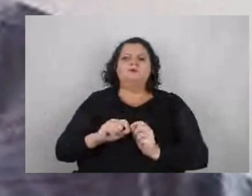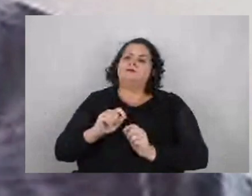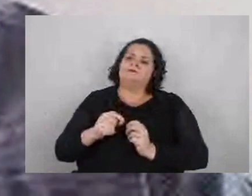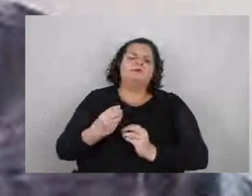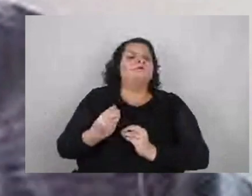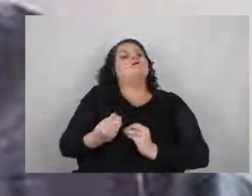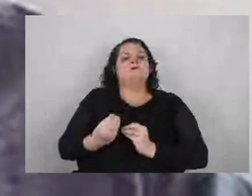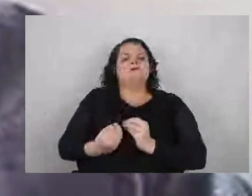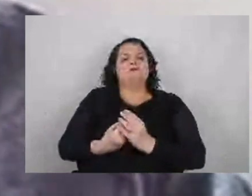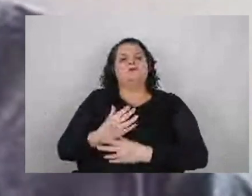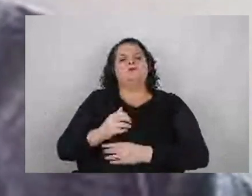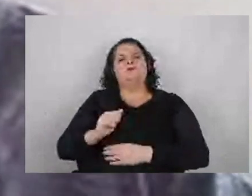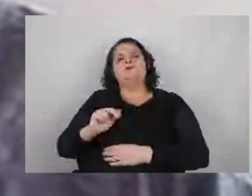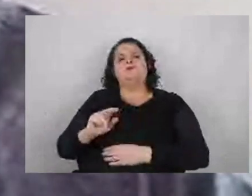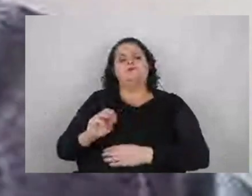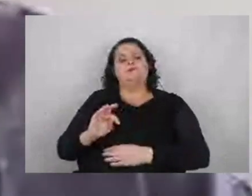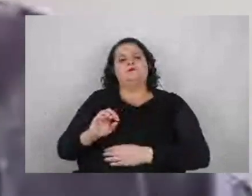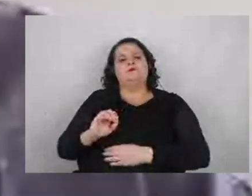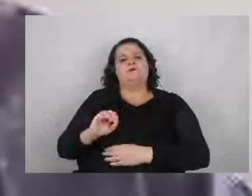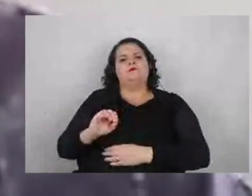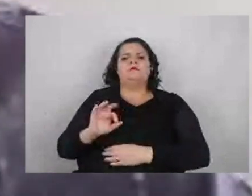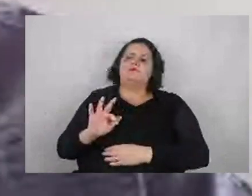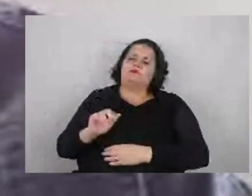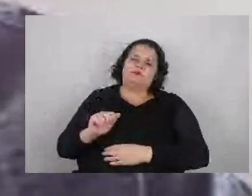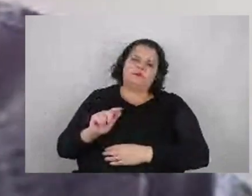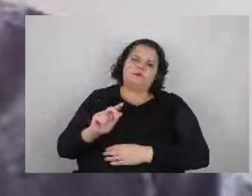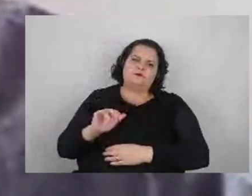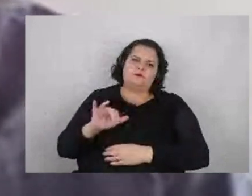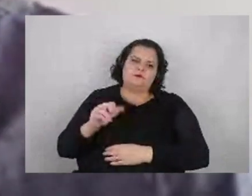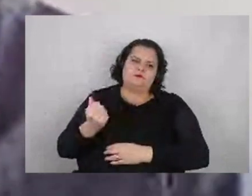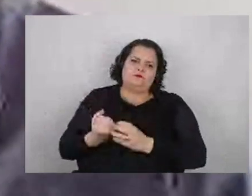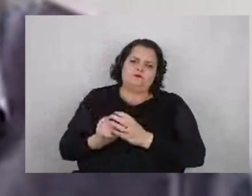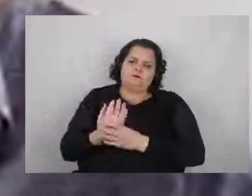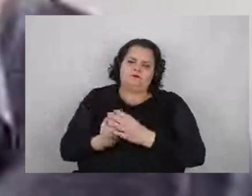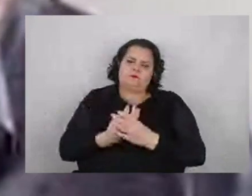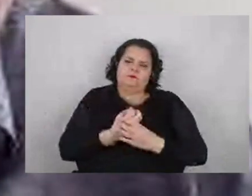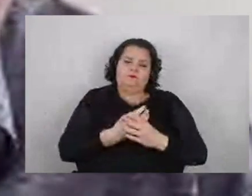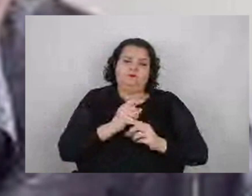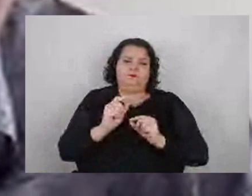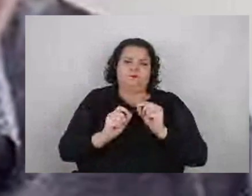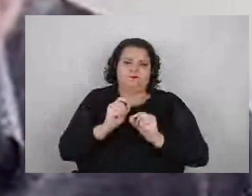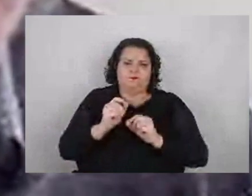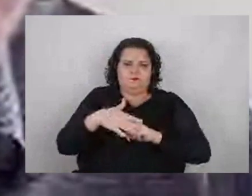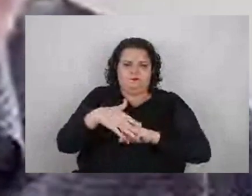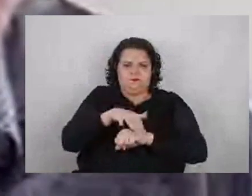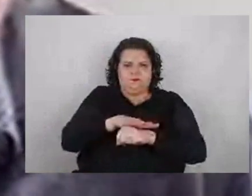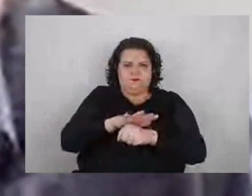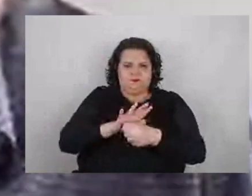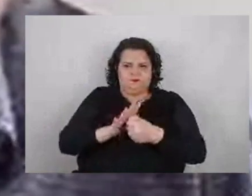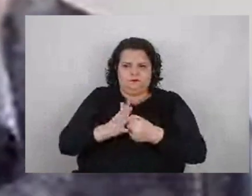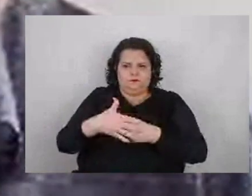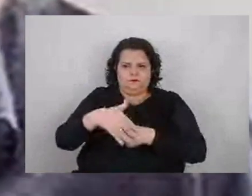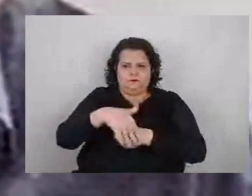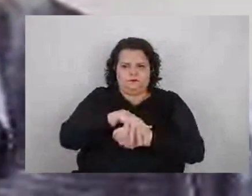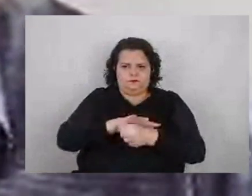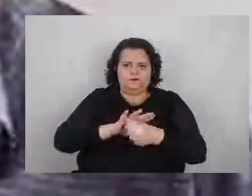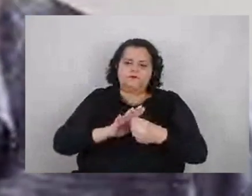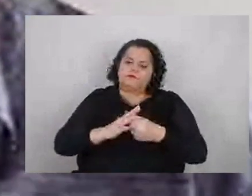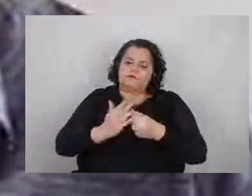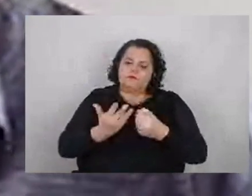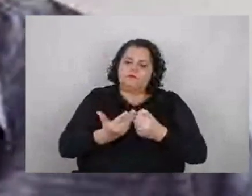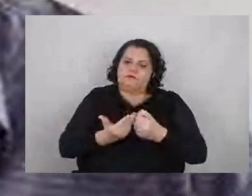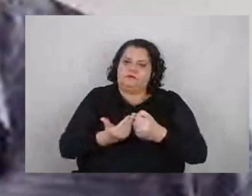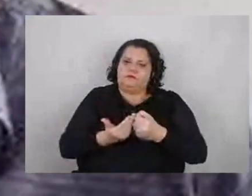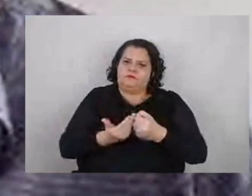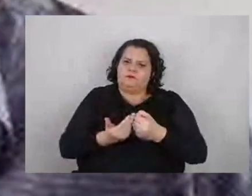Na presença de algum indutor da autofagia, ocorre o isolamento da membrana a partir de organelas, de membranas